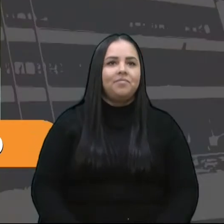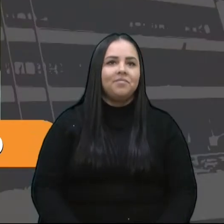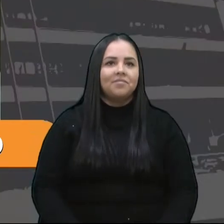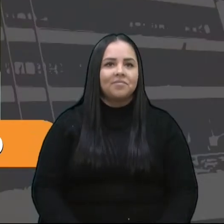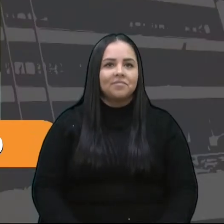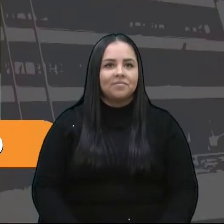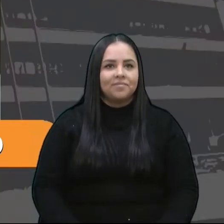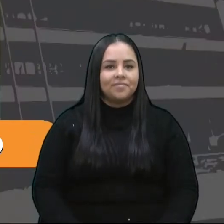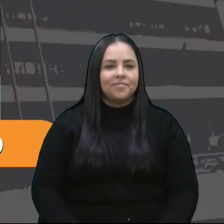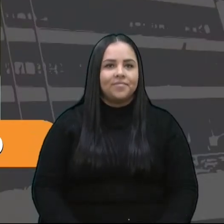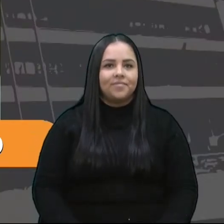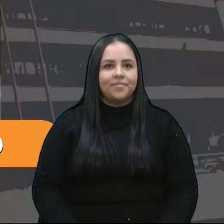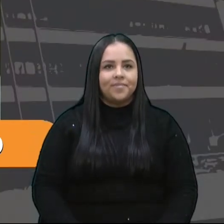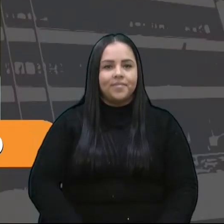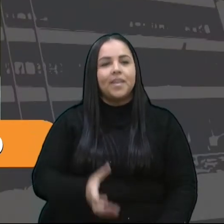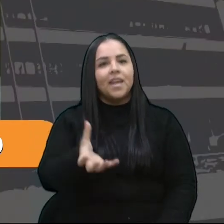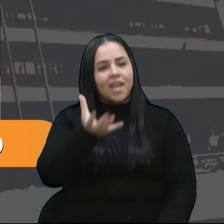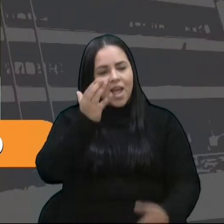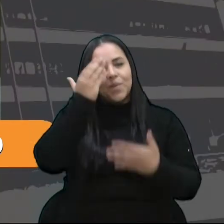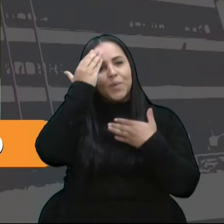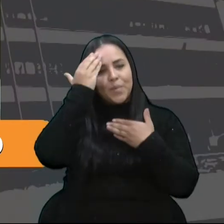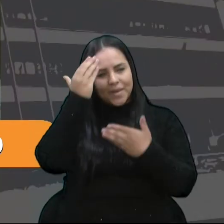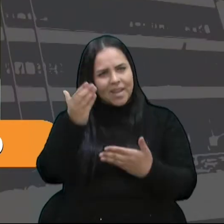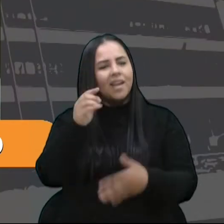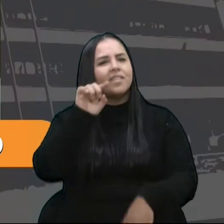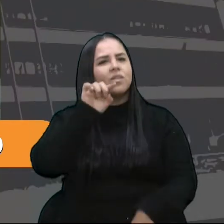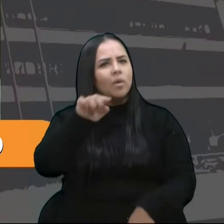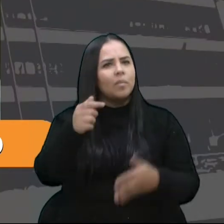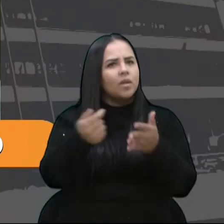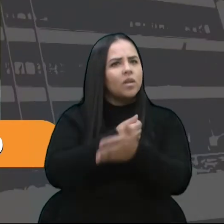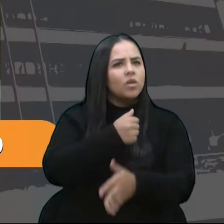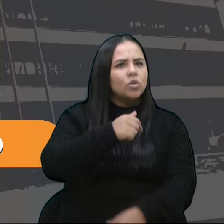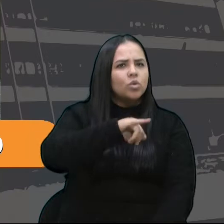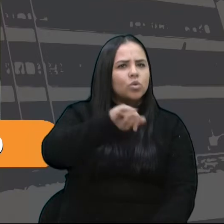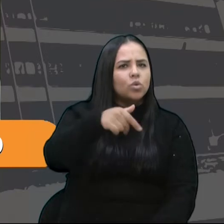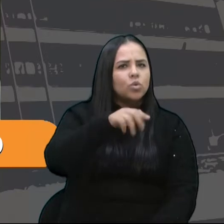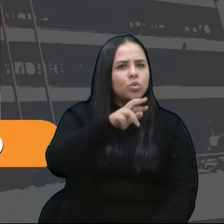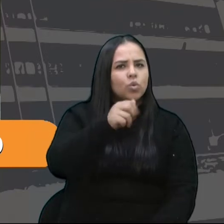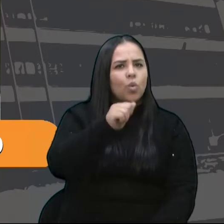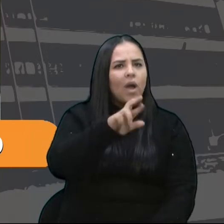Bom, agradecer aí a pergunta do, eu não sei se é Juarez ou